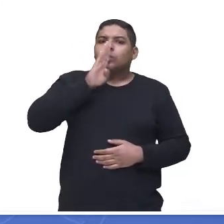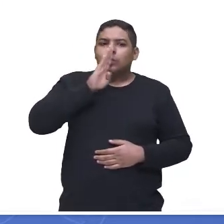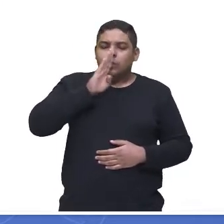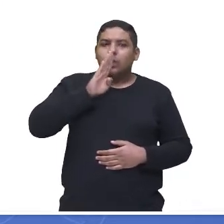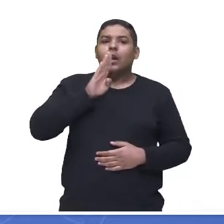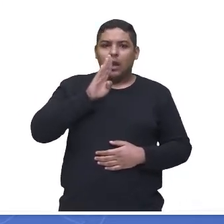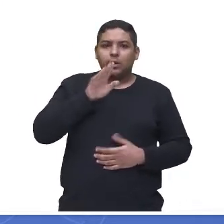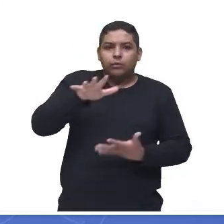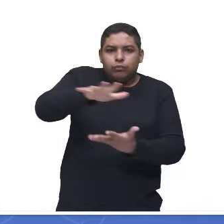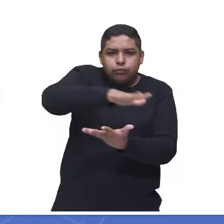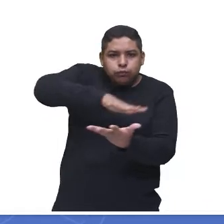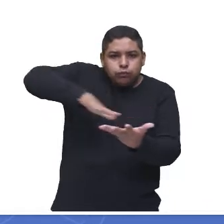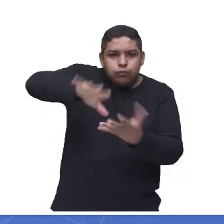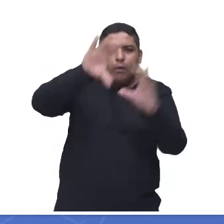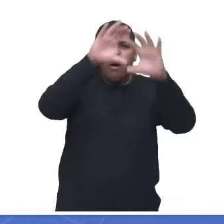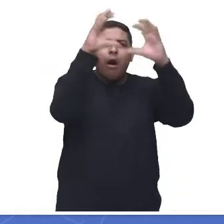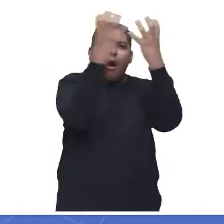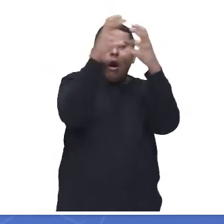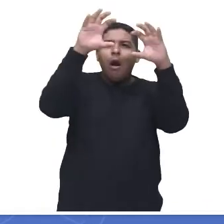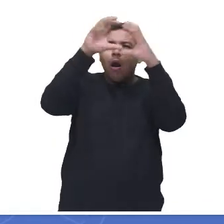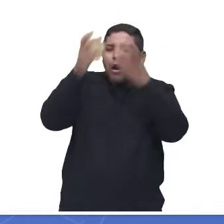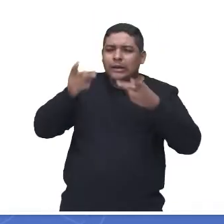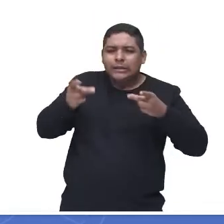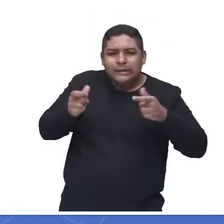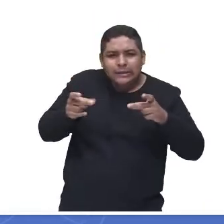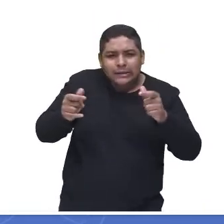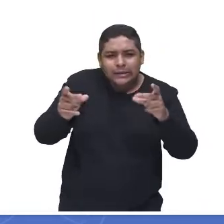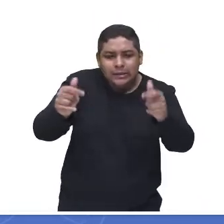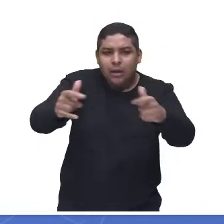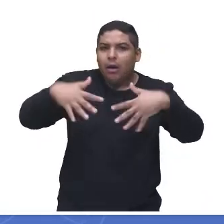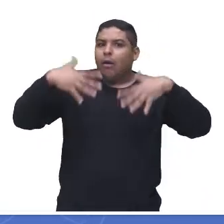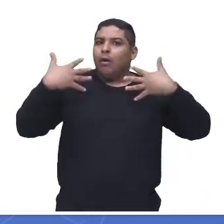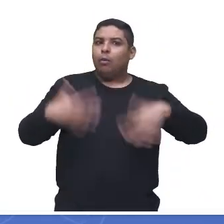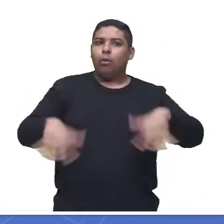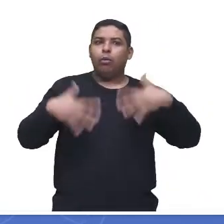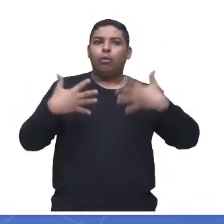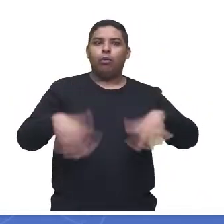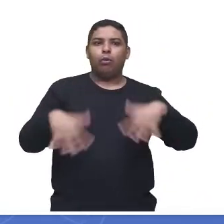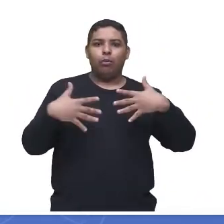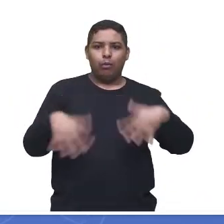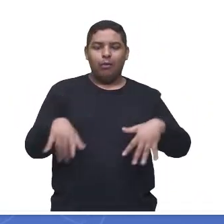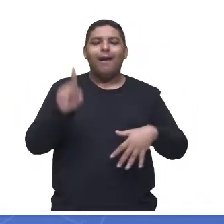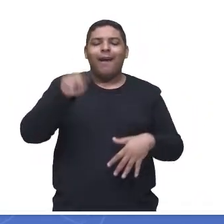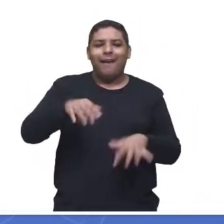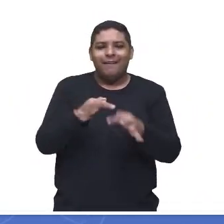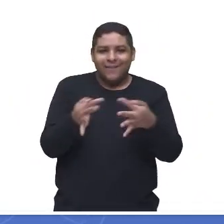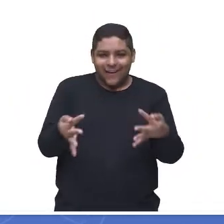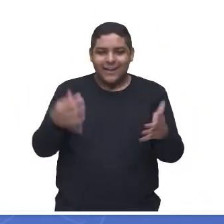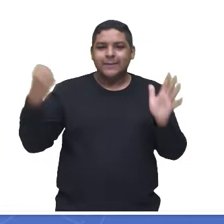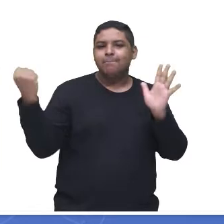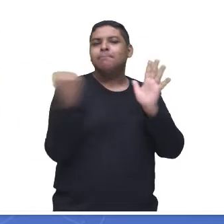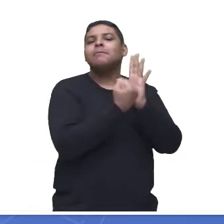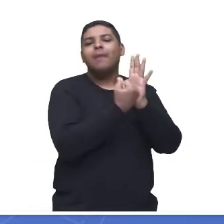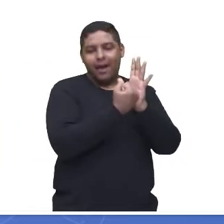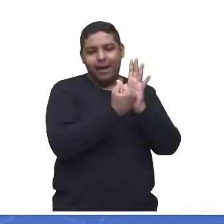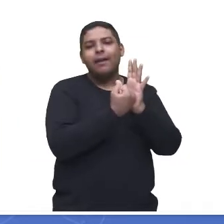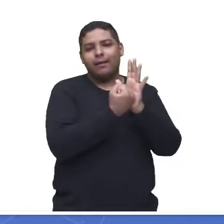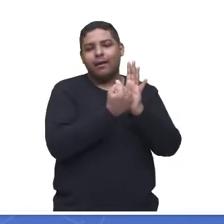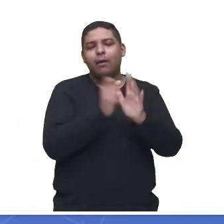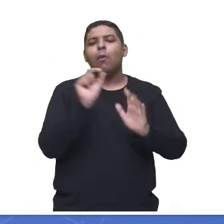me apavora. Né, essa frase, ela marca um pouco, né, esse